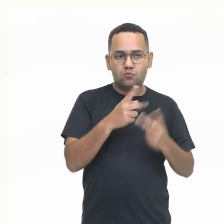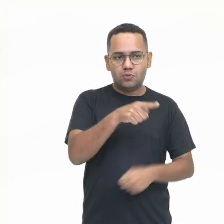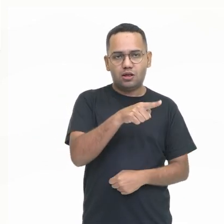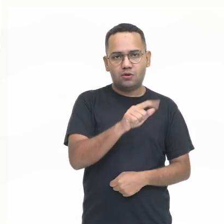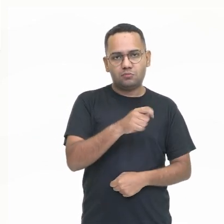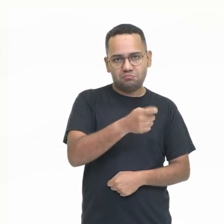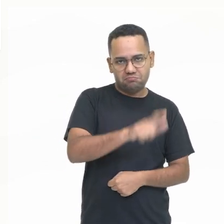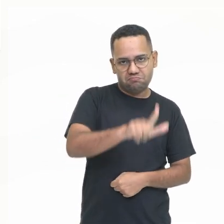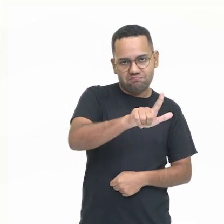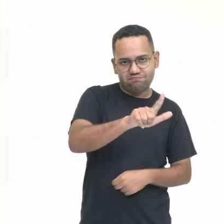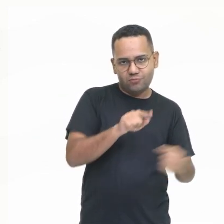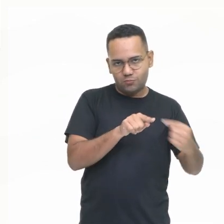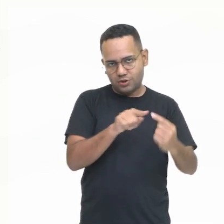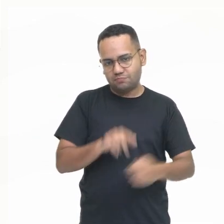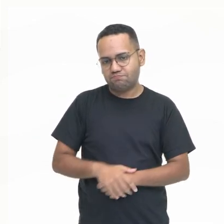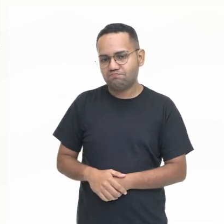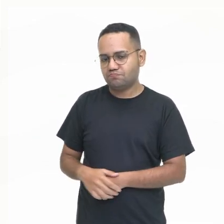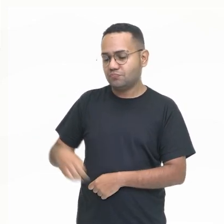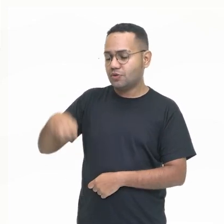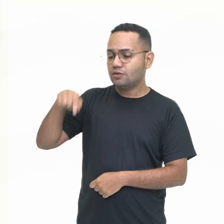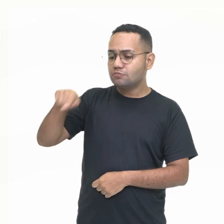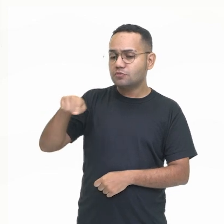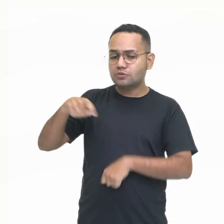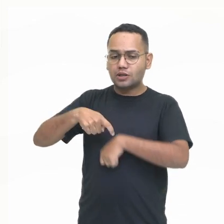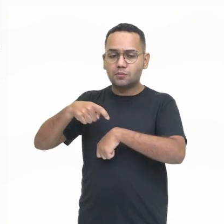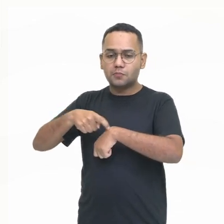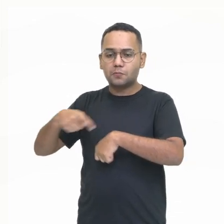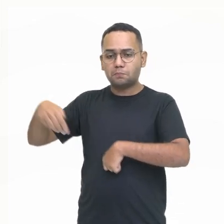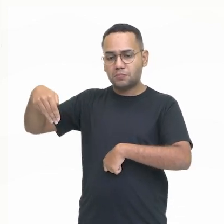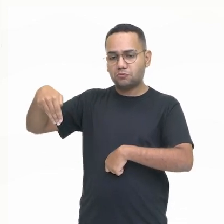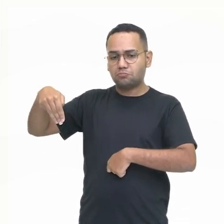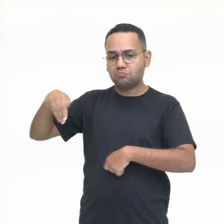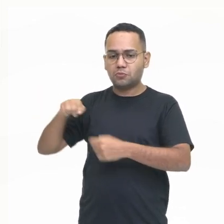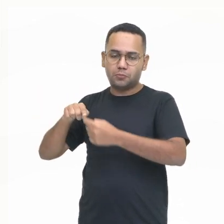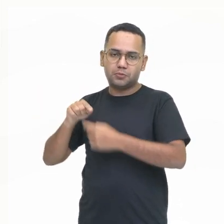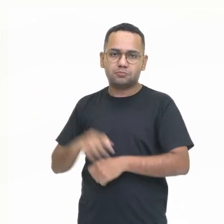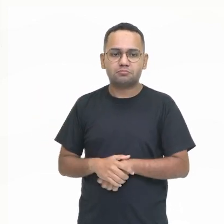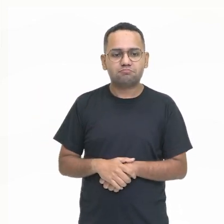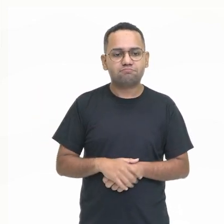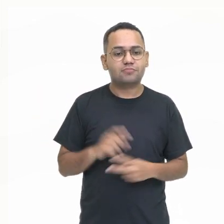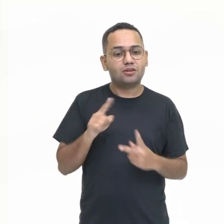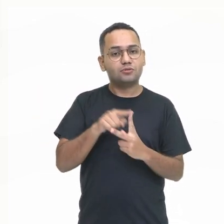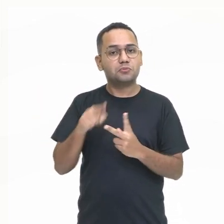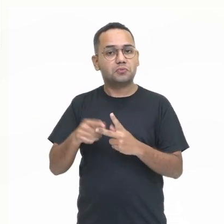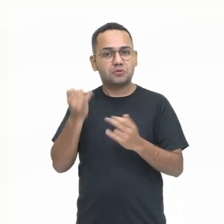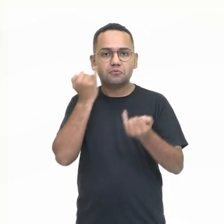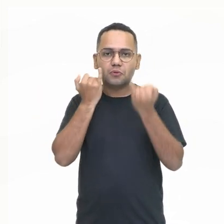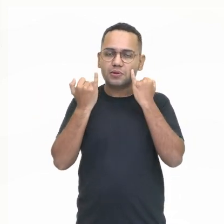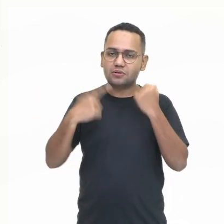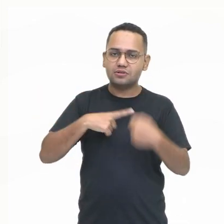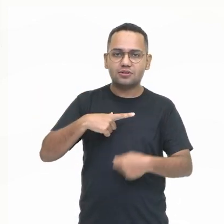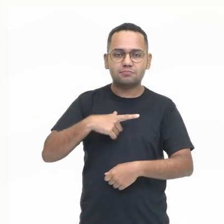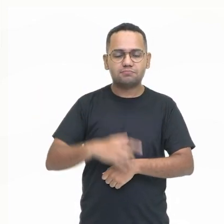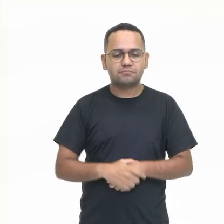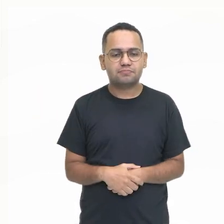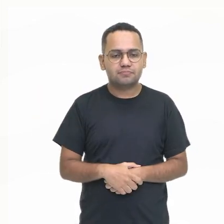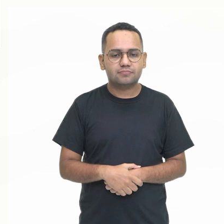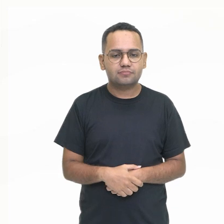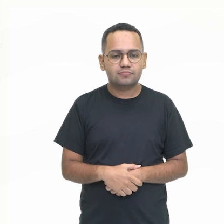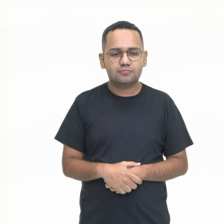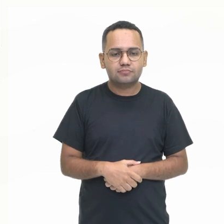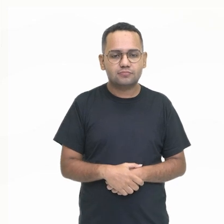e o tempo em minuto. Essas são as variáveis envolvidas na nossa questão. Tá legal? Bom,